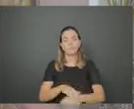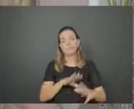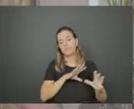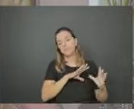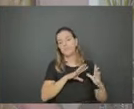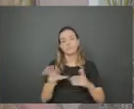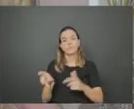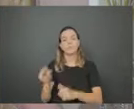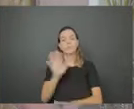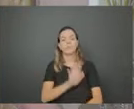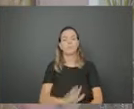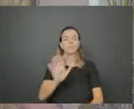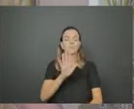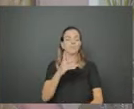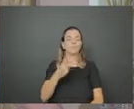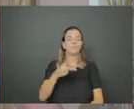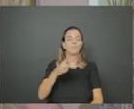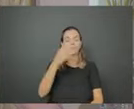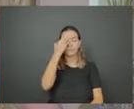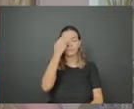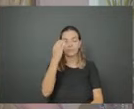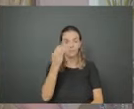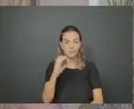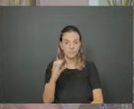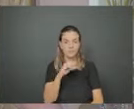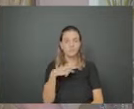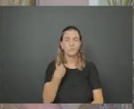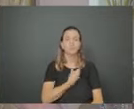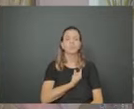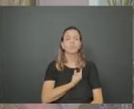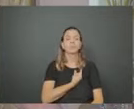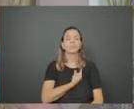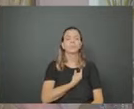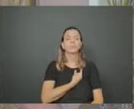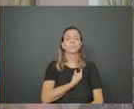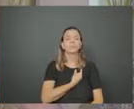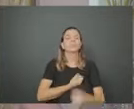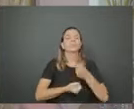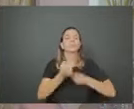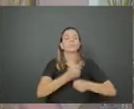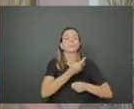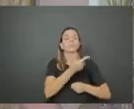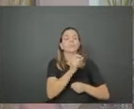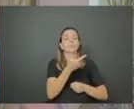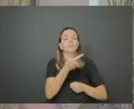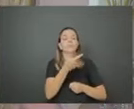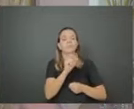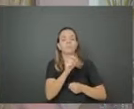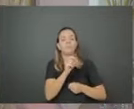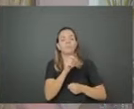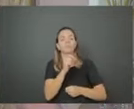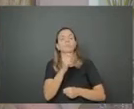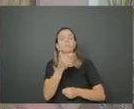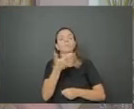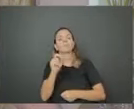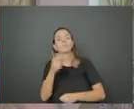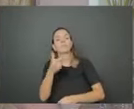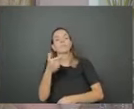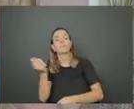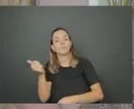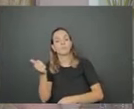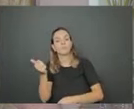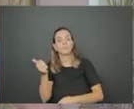tivemos, em relação a 2021 e 2020, já no ano de 2021 e também